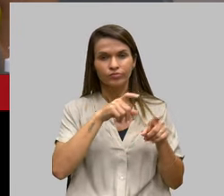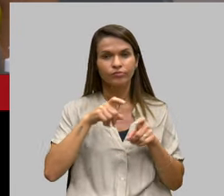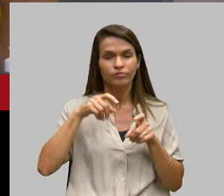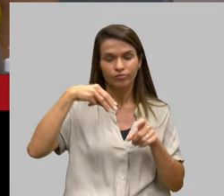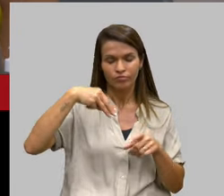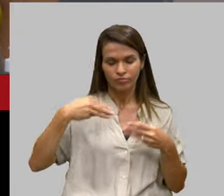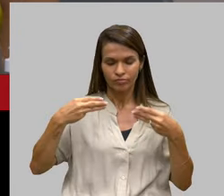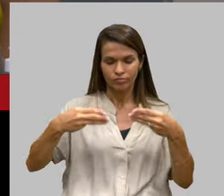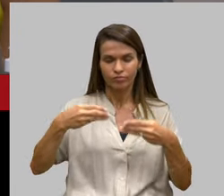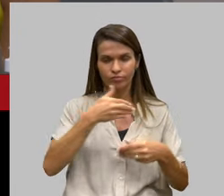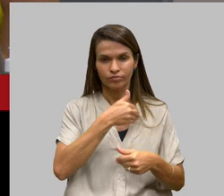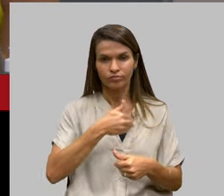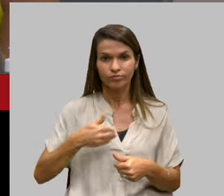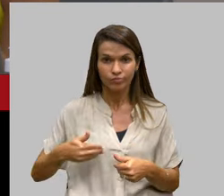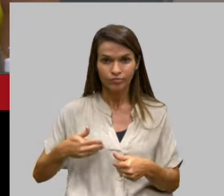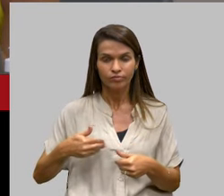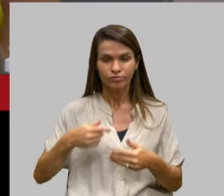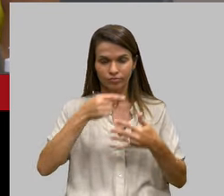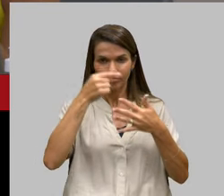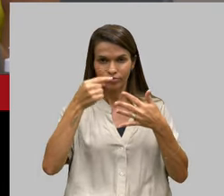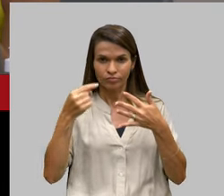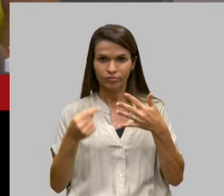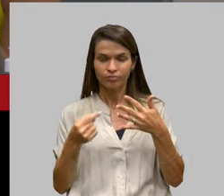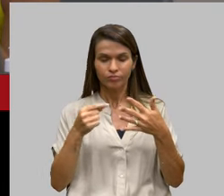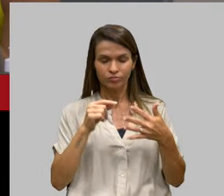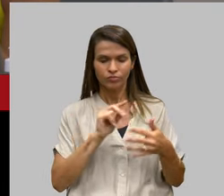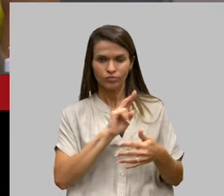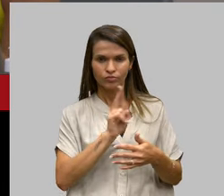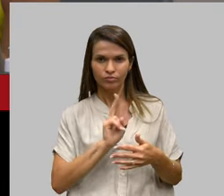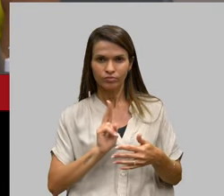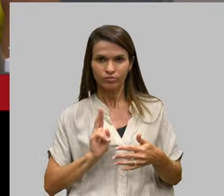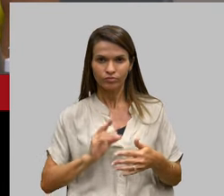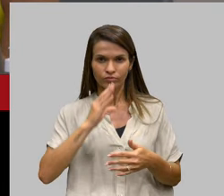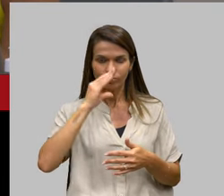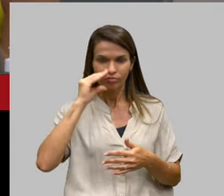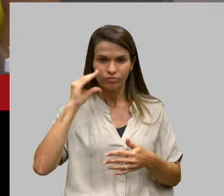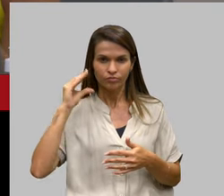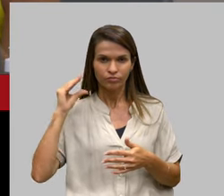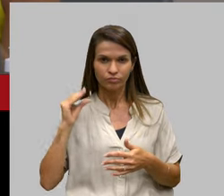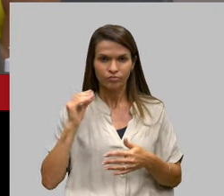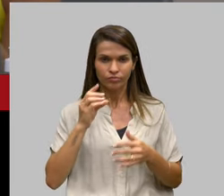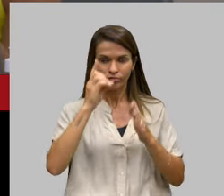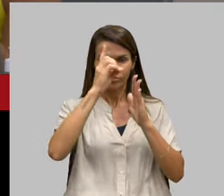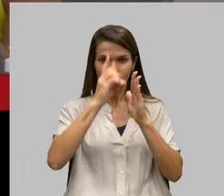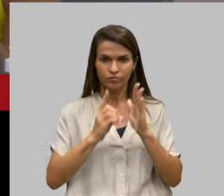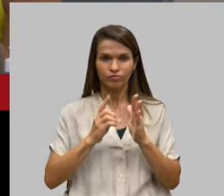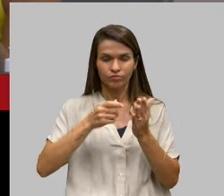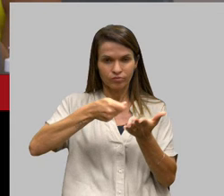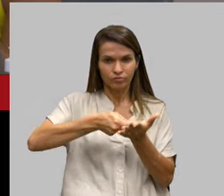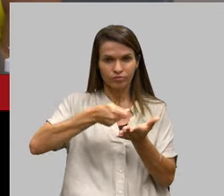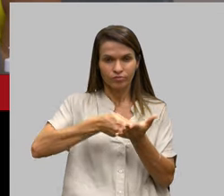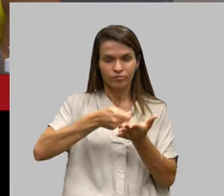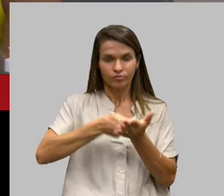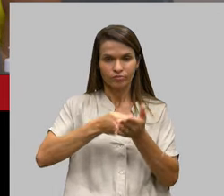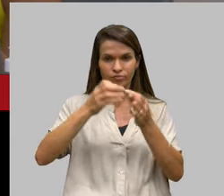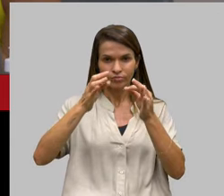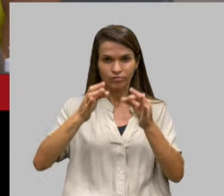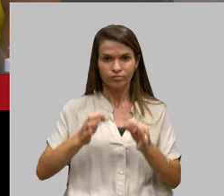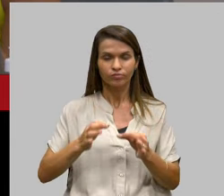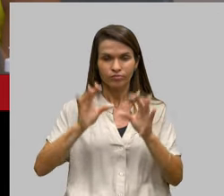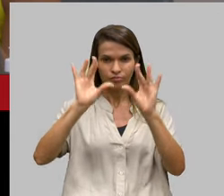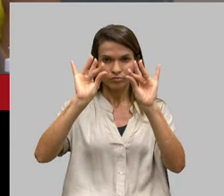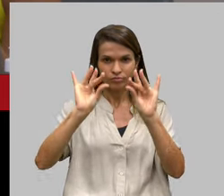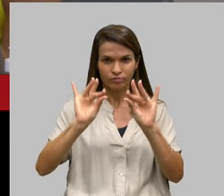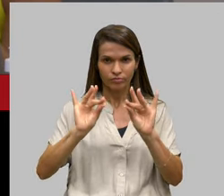Público só se nomearão servidores cujos deveres direitos e obrigações sejam os definidos